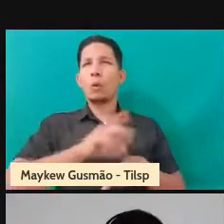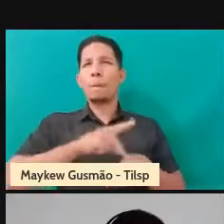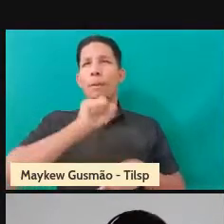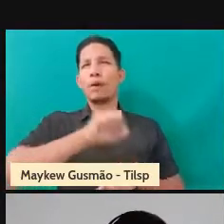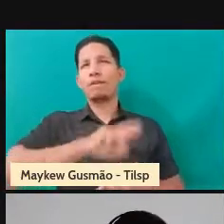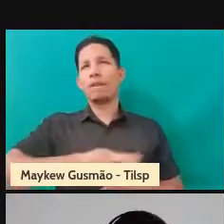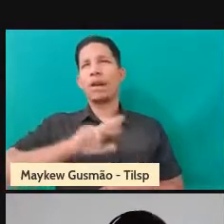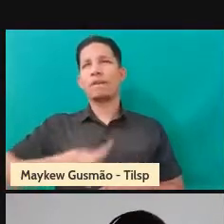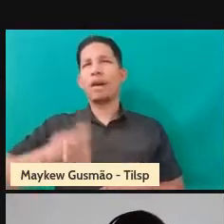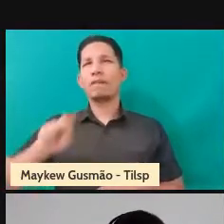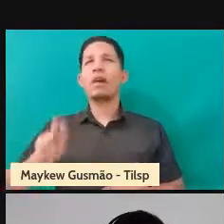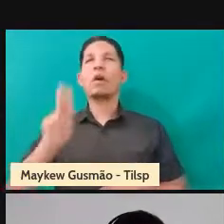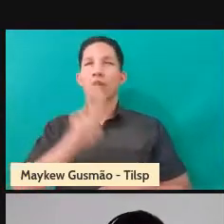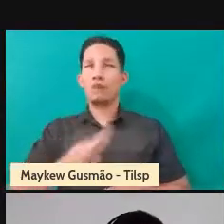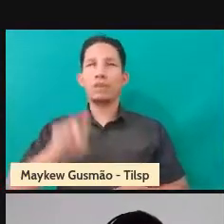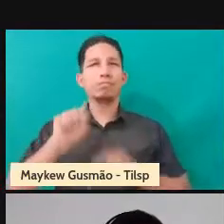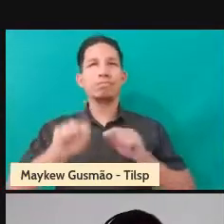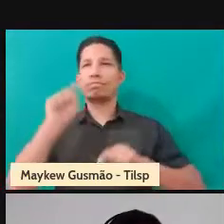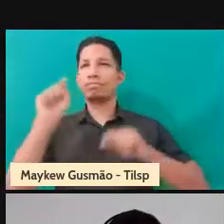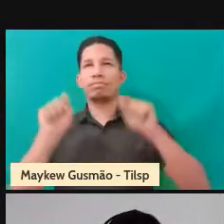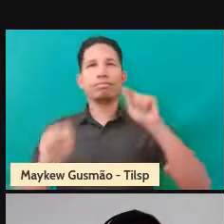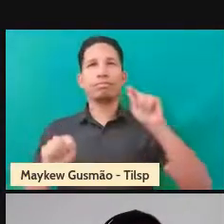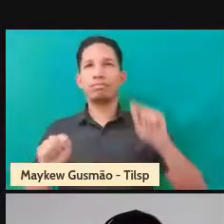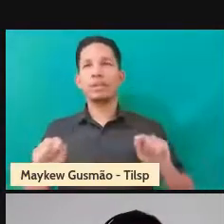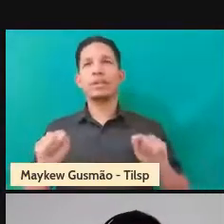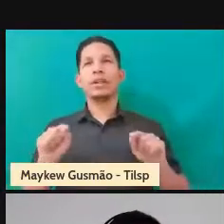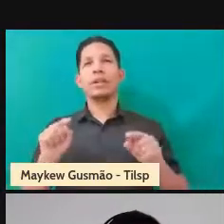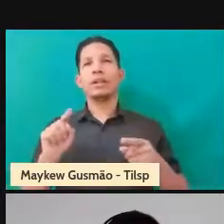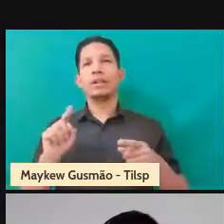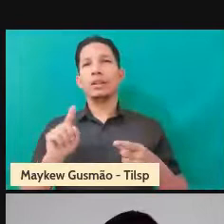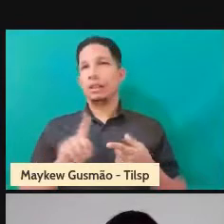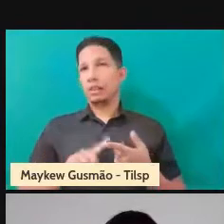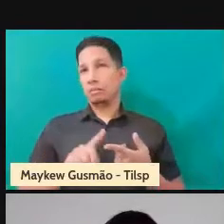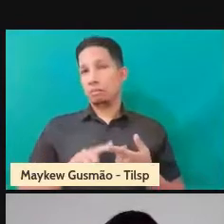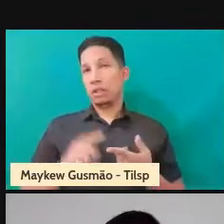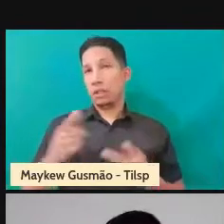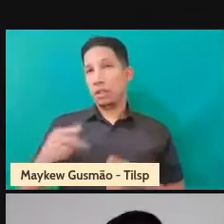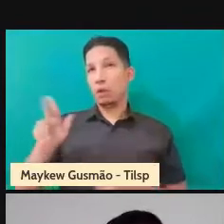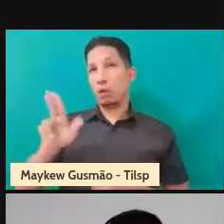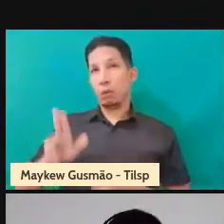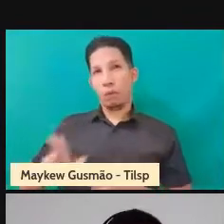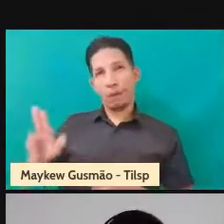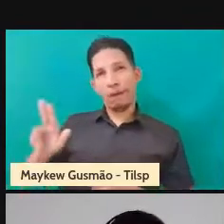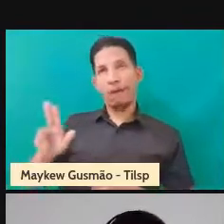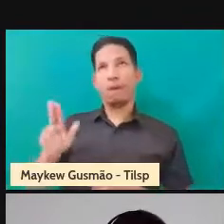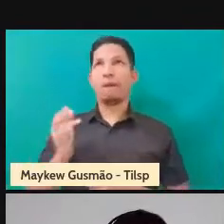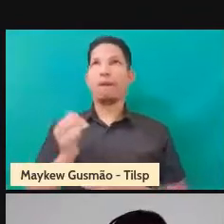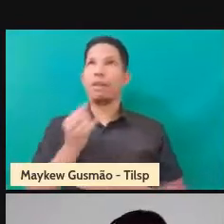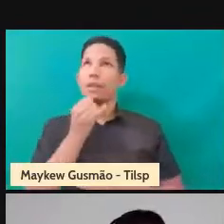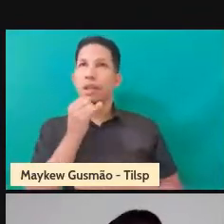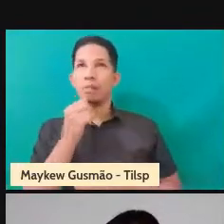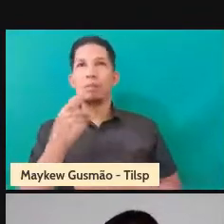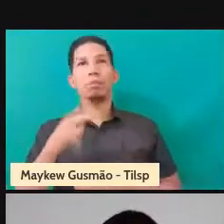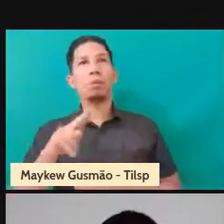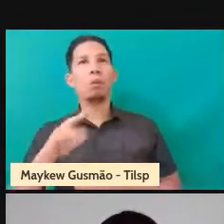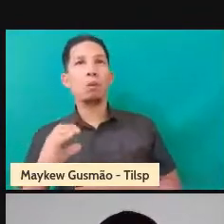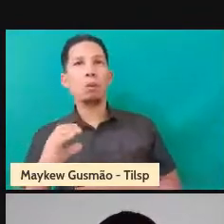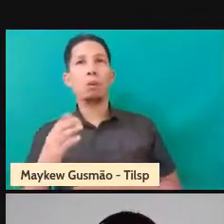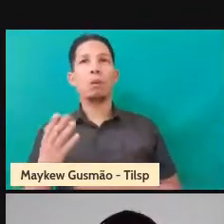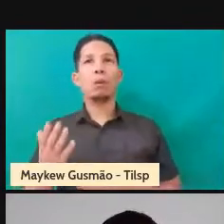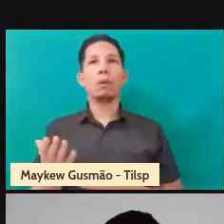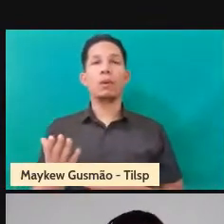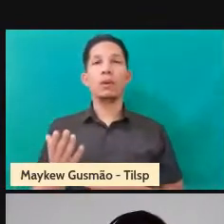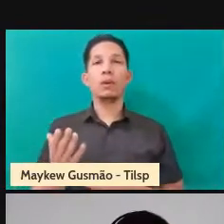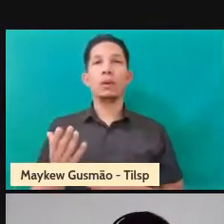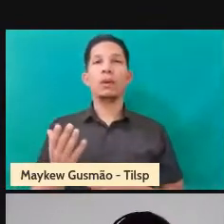várias universidades, assim como na UFAL, assim como na PUC, PUC